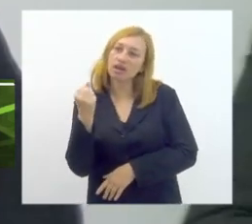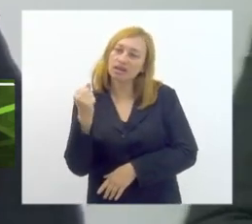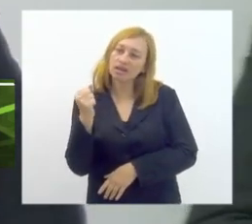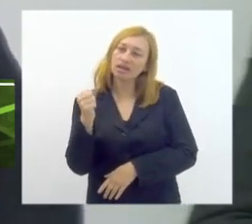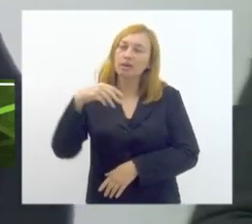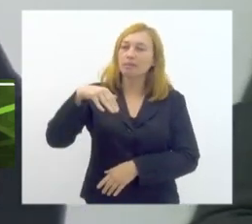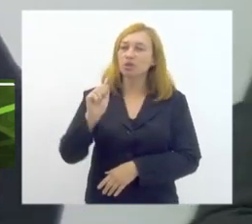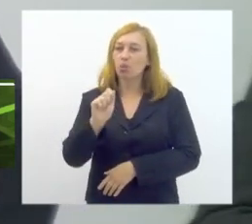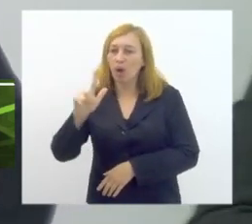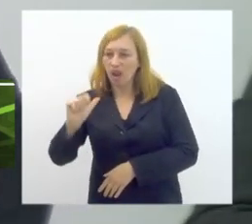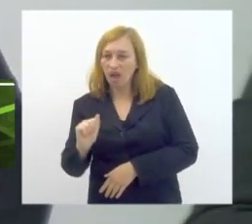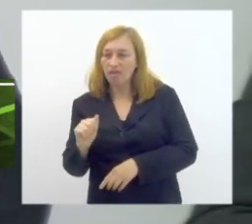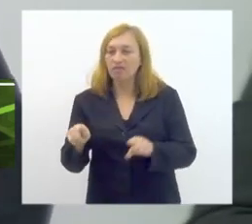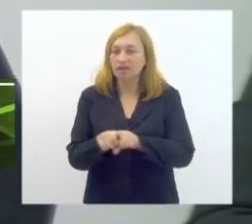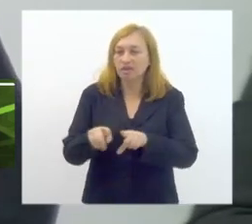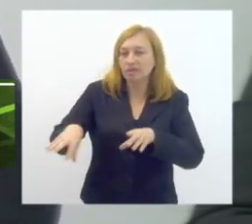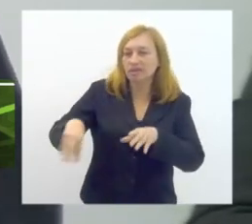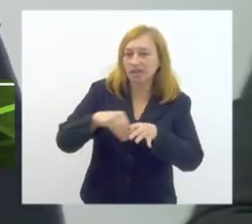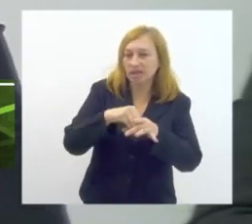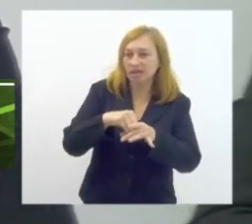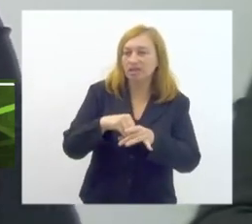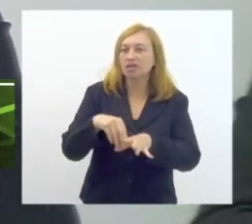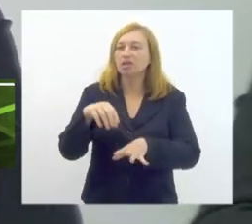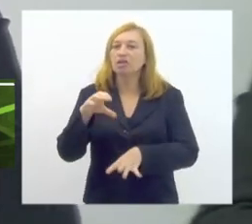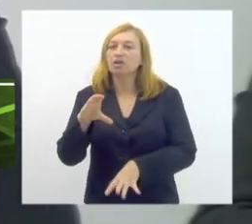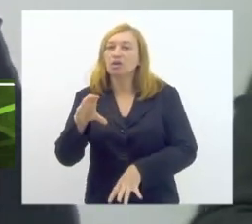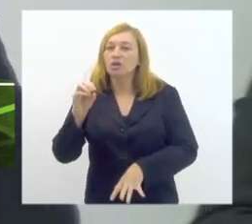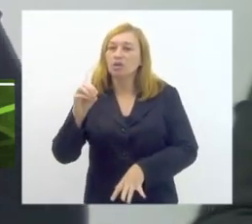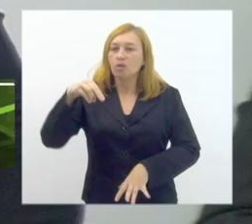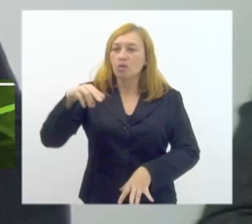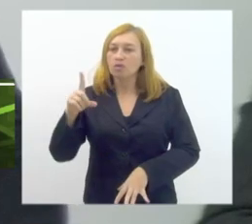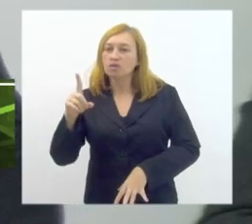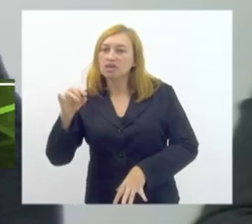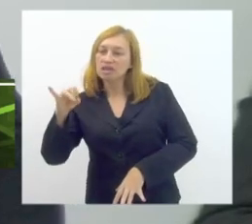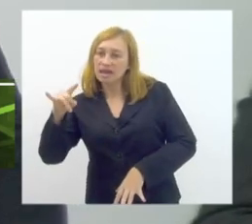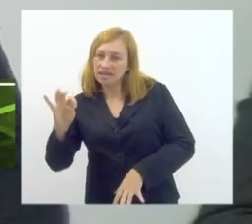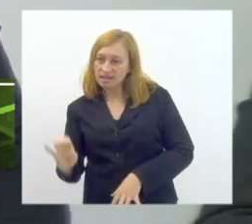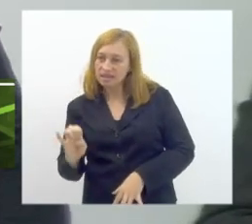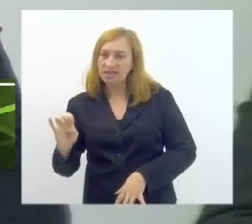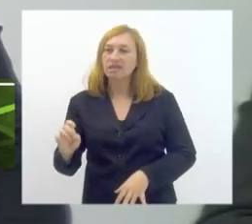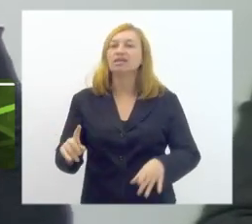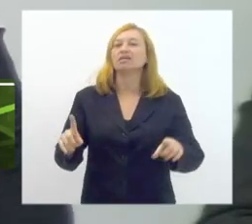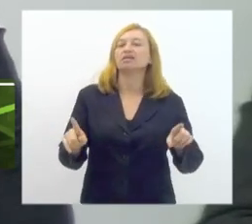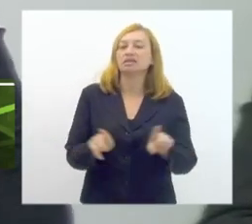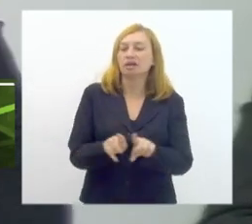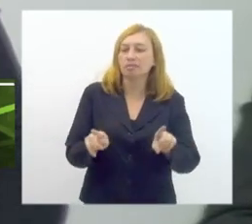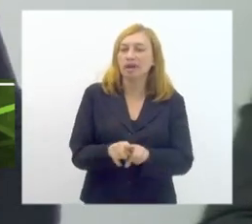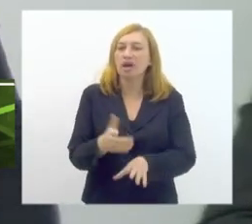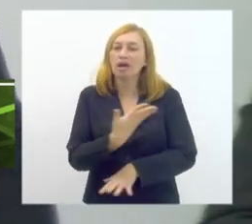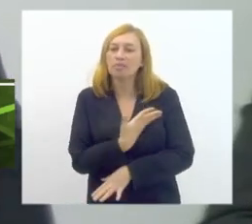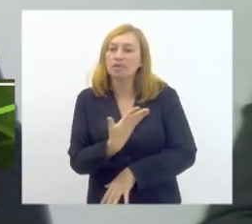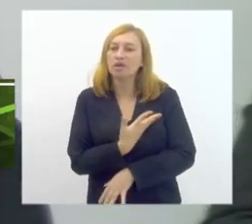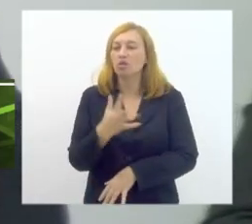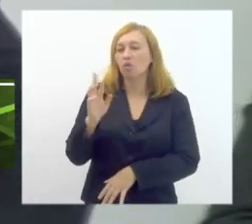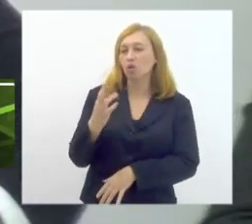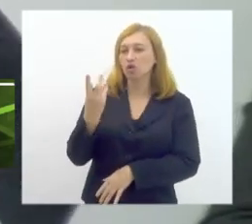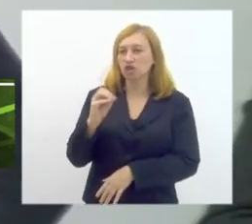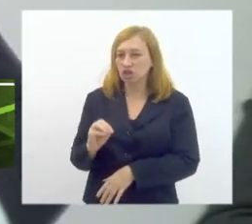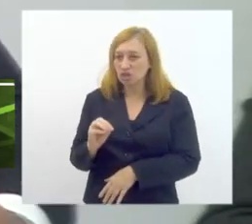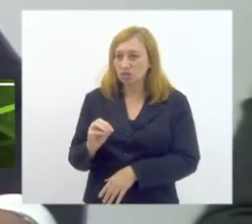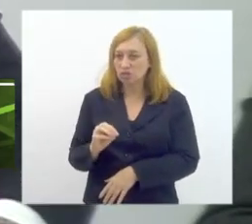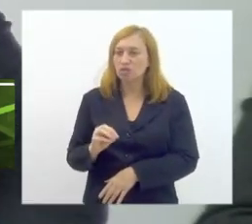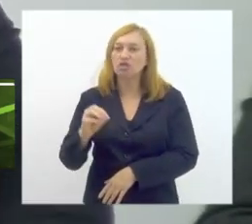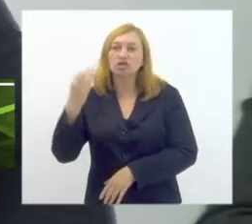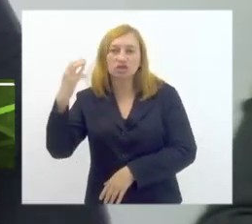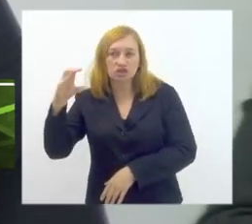a Manuela, que também é integrante do consórcio Conleste. Quero saudar o nosso amigo Rodrigo, secretário de saúde de